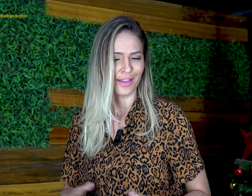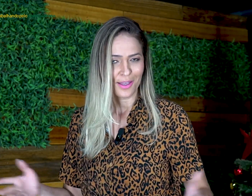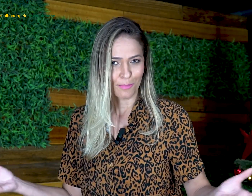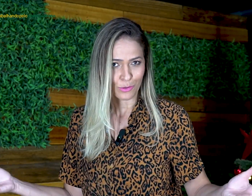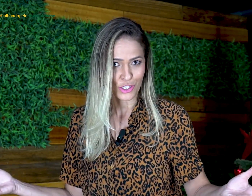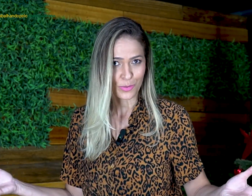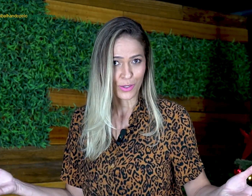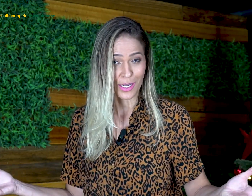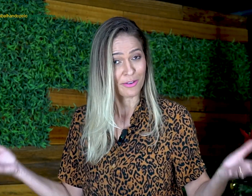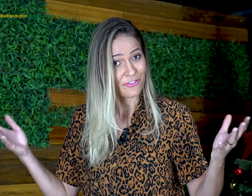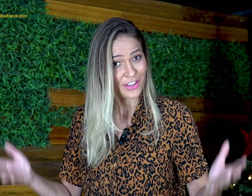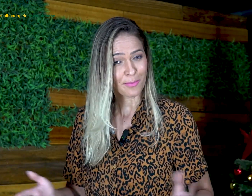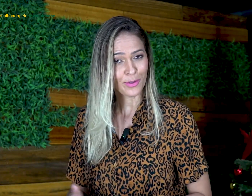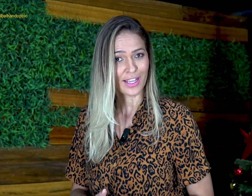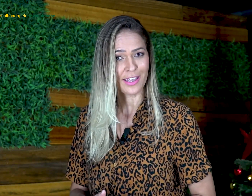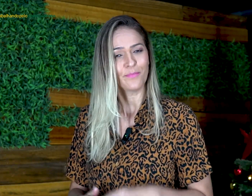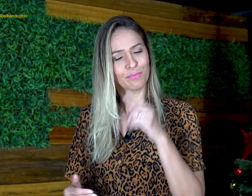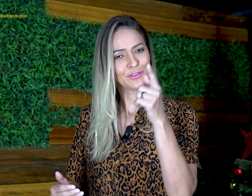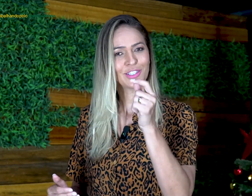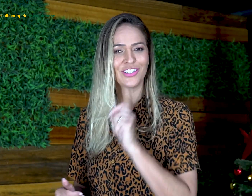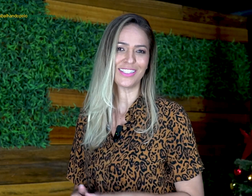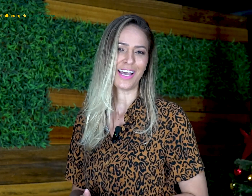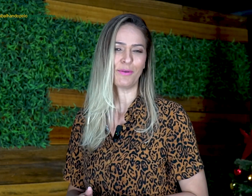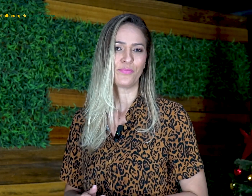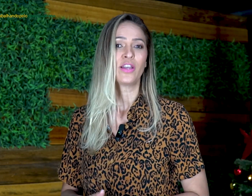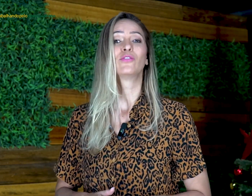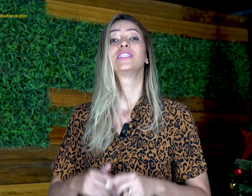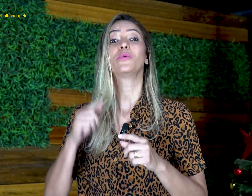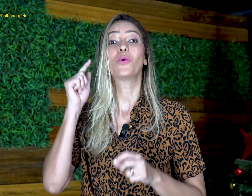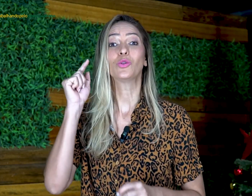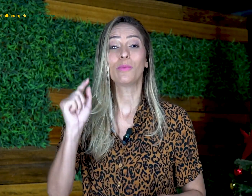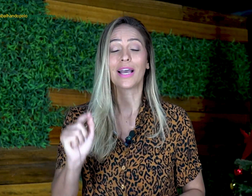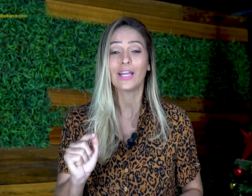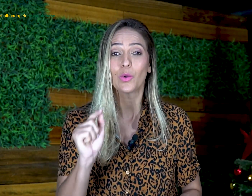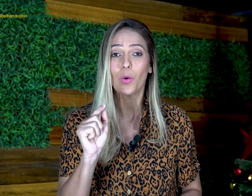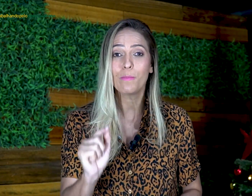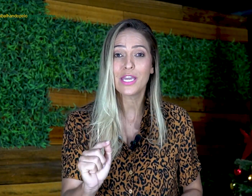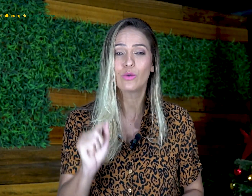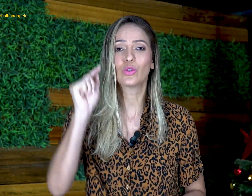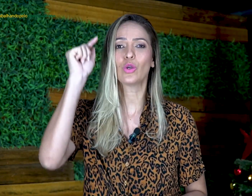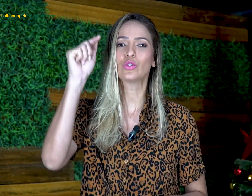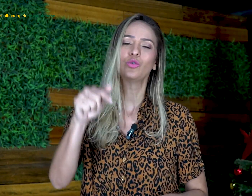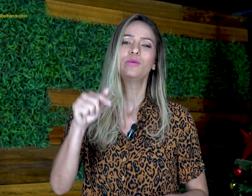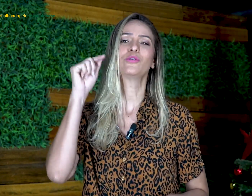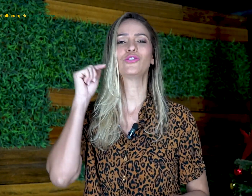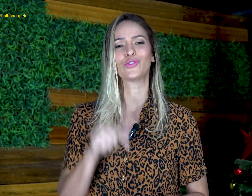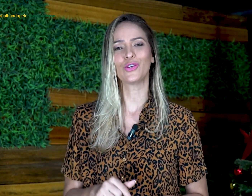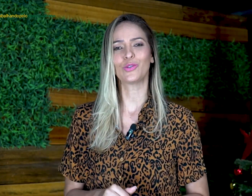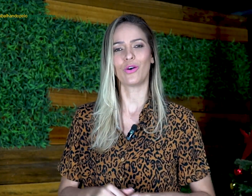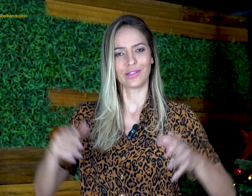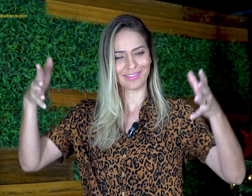camaracuiabá.mt.gov.br. Bom, gente, o programa fica por aqui, mas você já sabe, você tem um encontro marcado comigo todos os